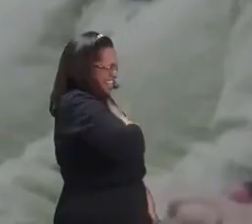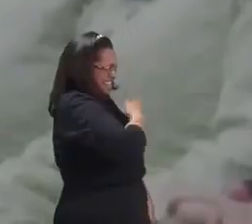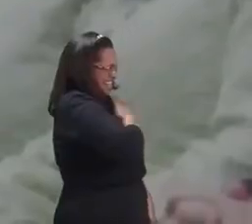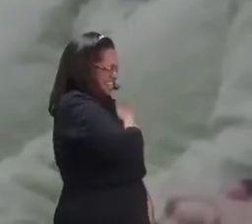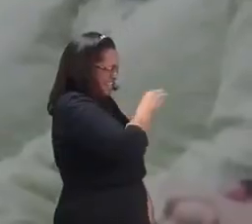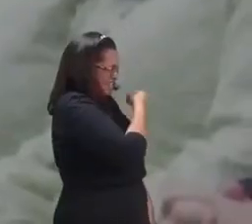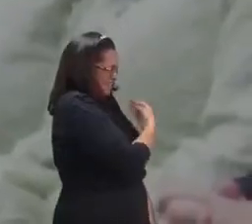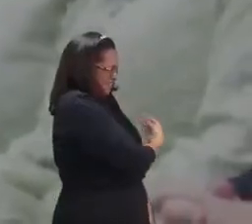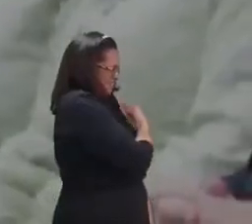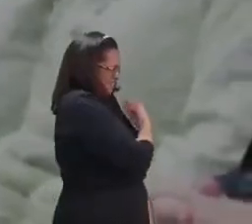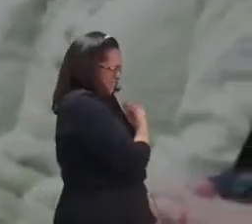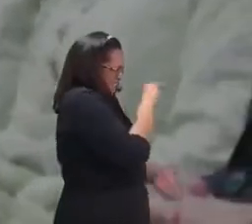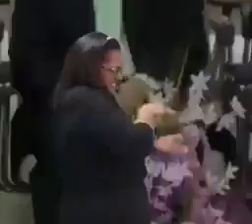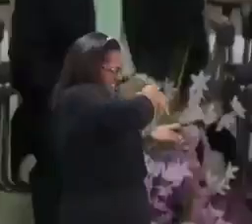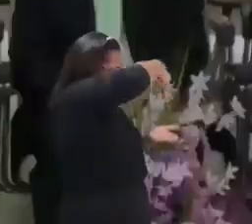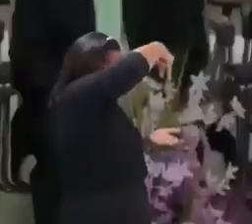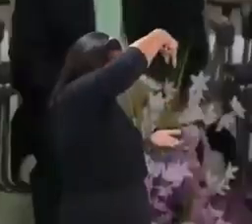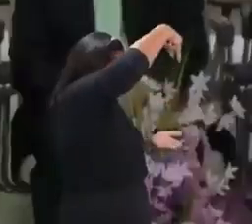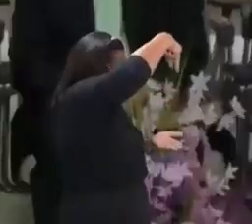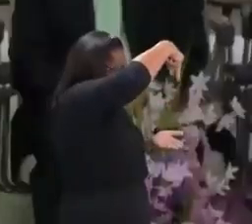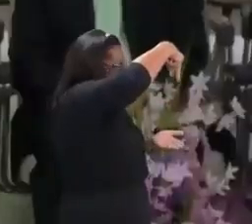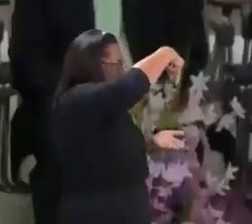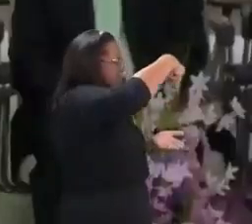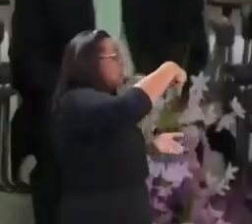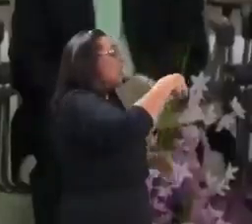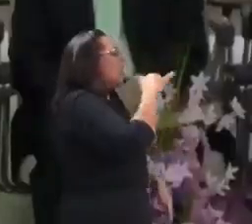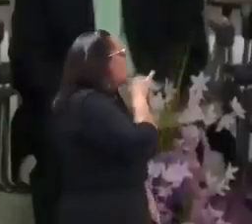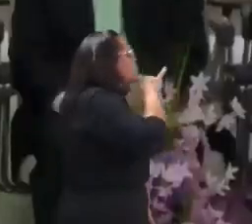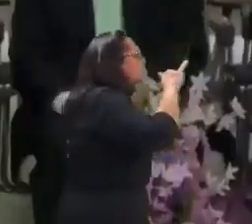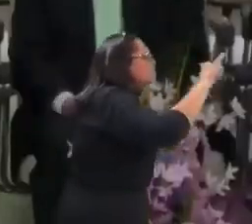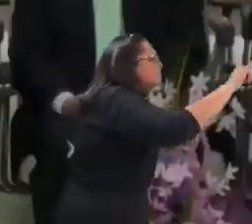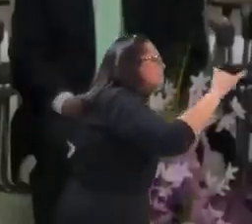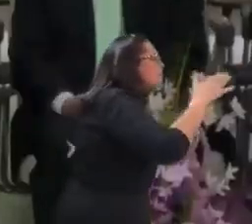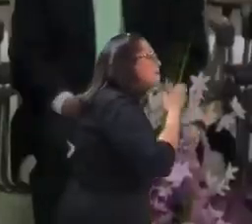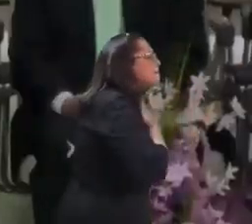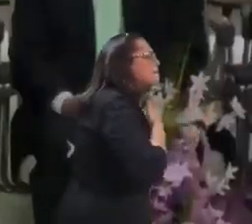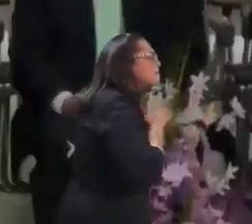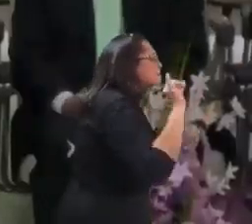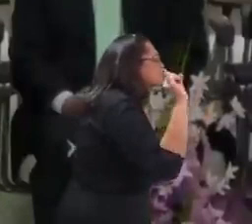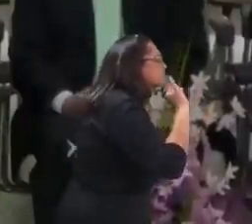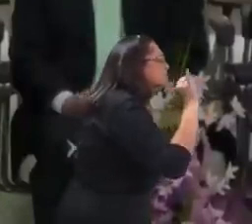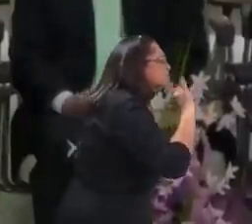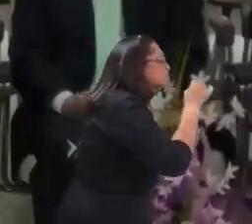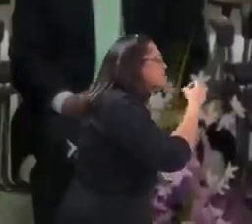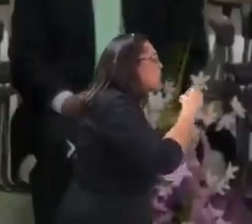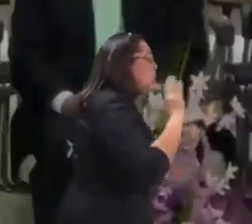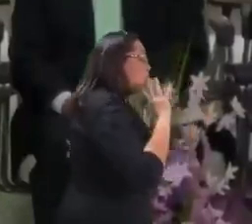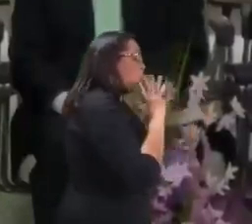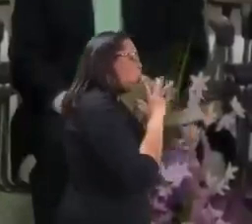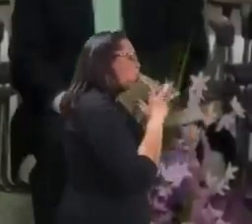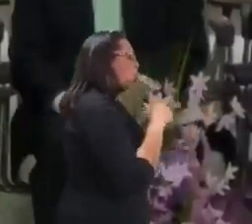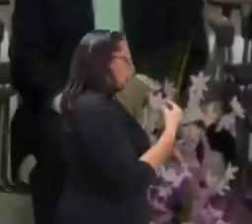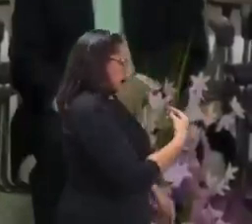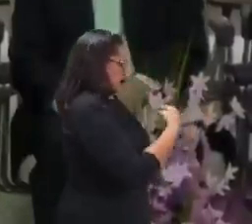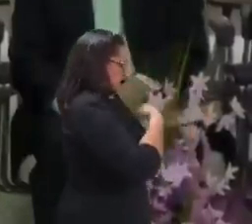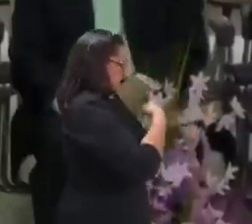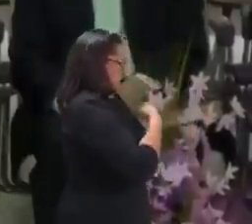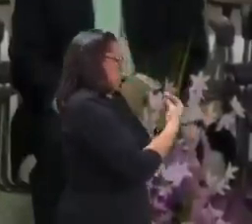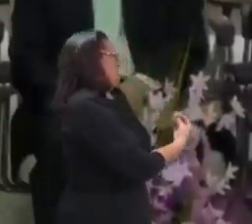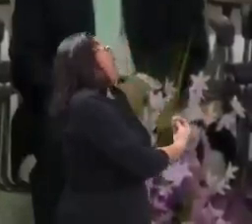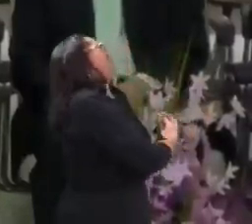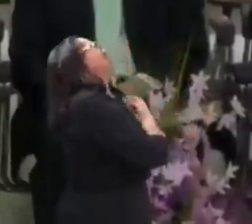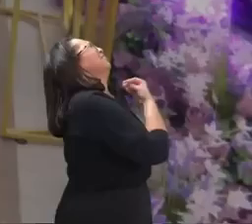Vá, Maria, e diga aos seus irmãos e meus irmãos que eu estou subindo para o meu pai. Eu estou vivo, eu estou vivo.